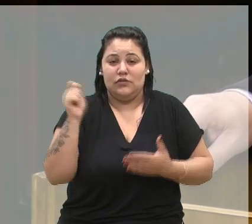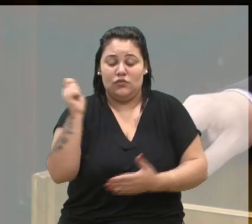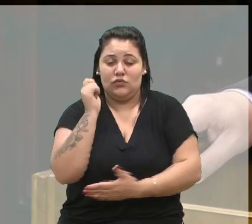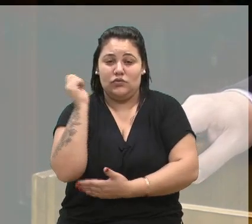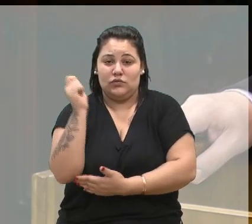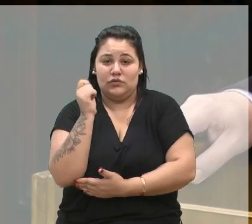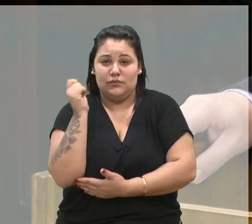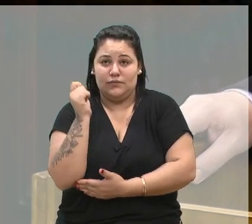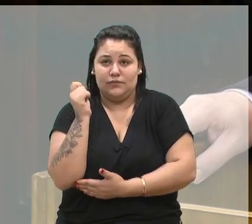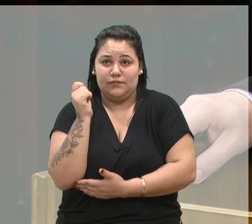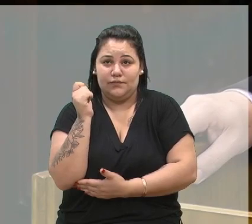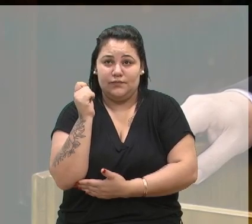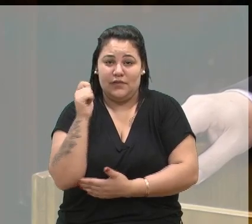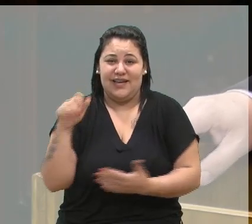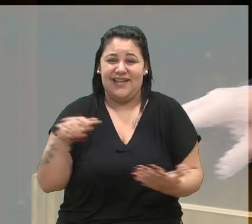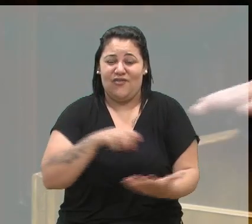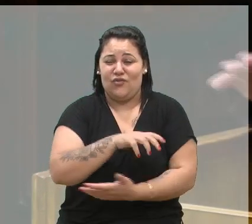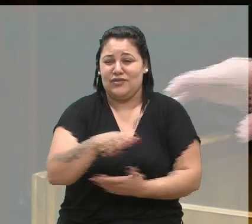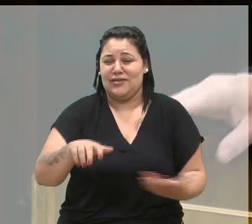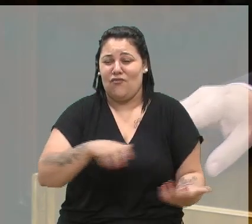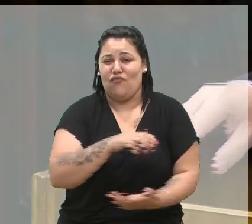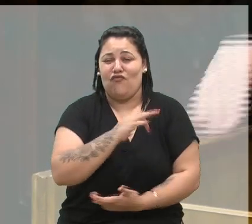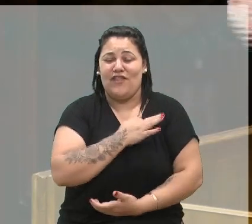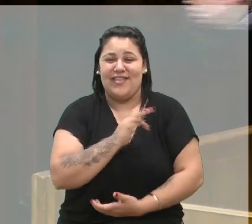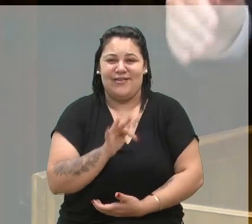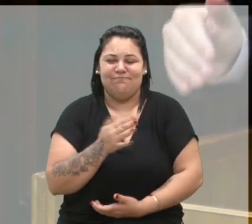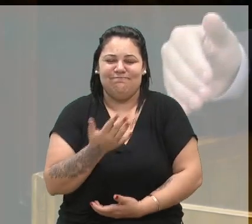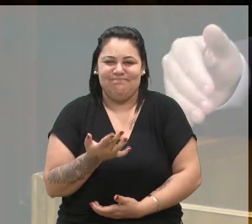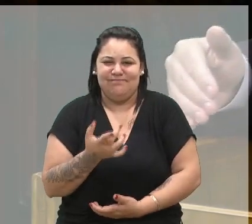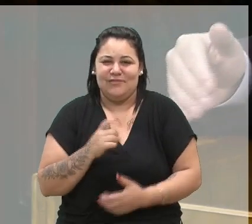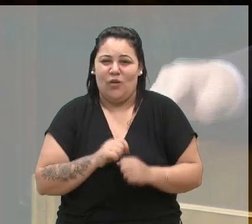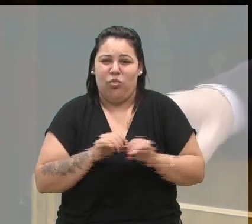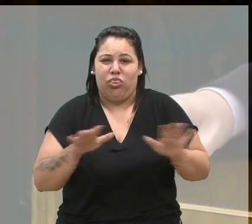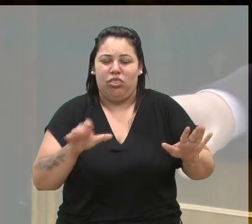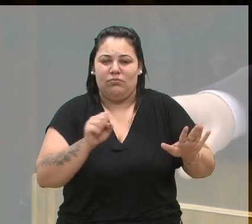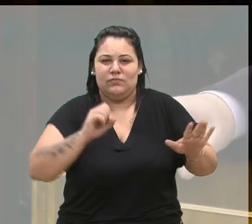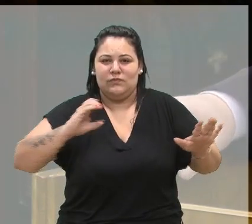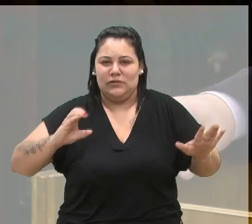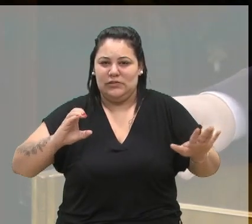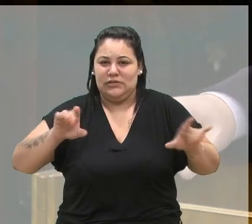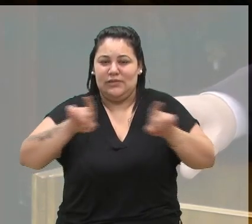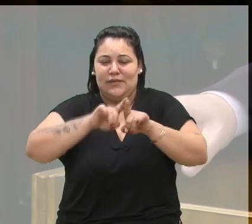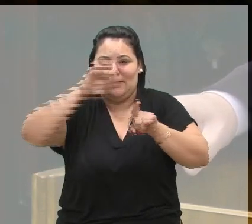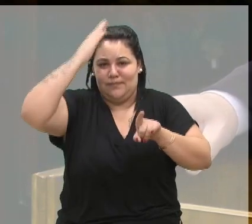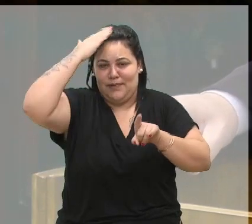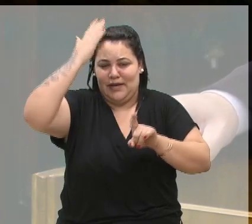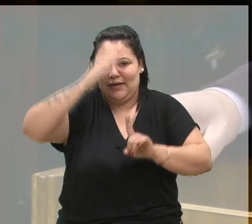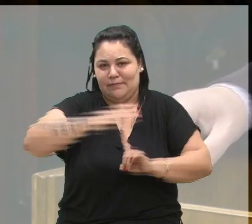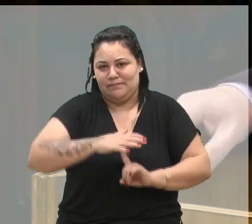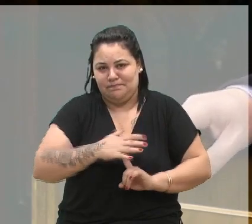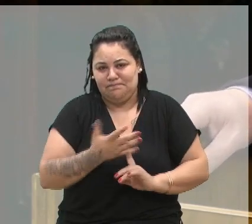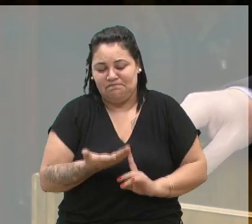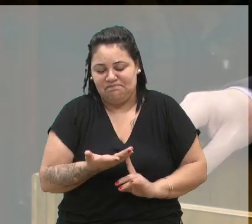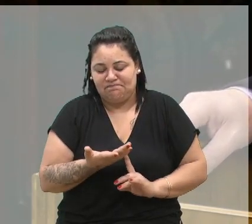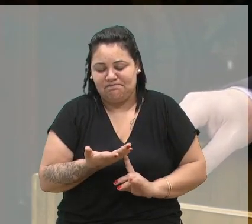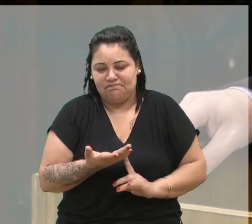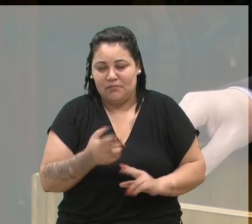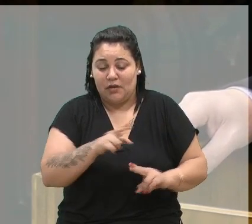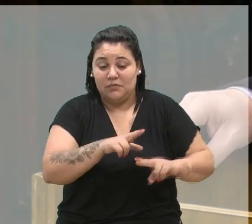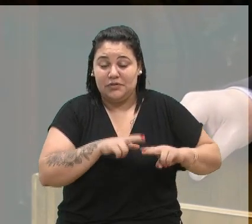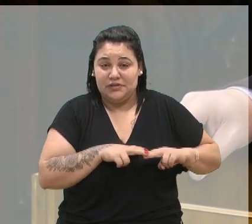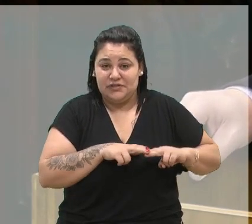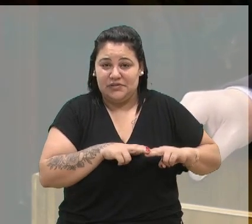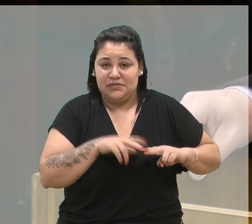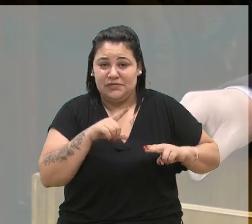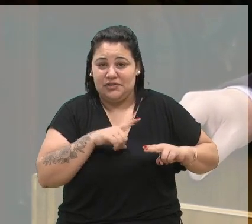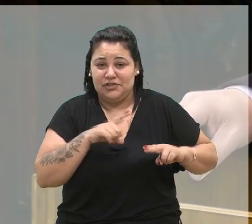a Revolução Federalista, a qual se espalhou para Santa Catarina e Paraná. Em razão do cenário de instabilidade